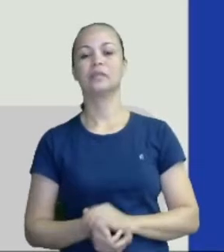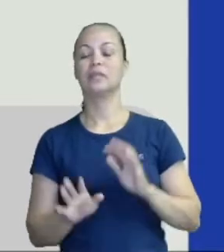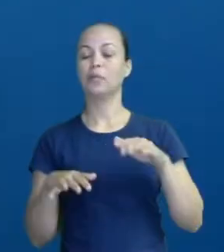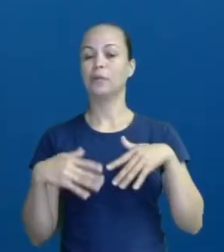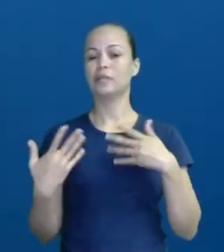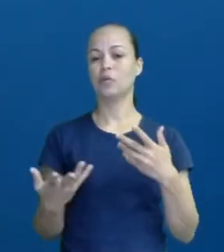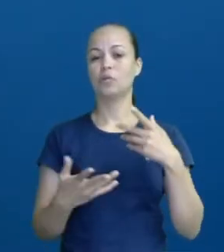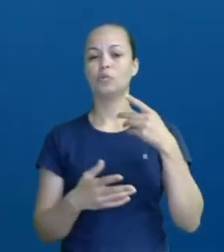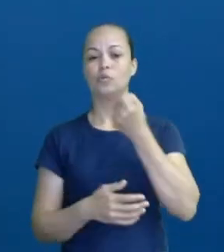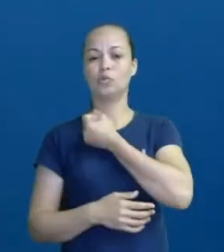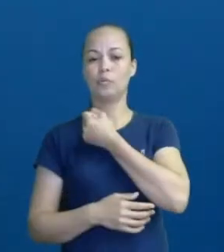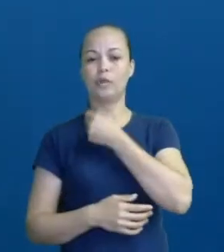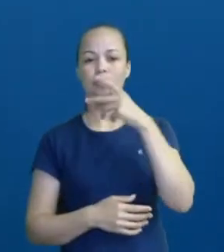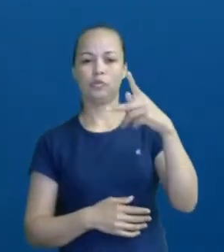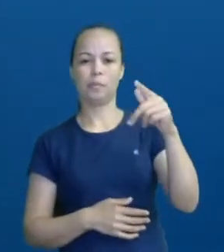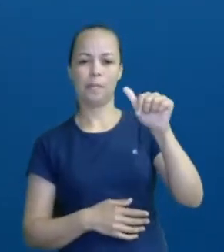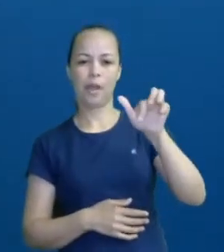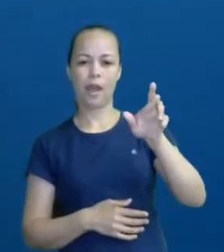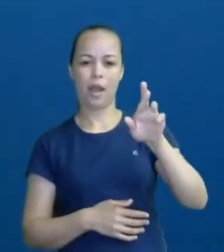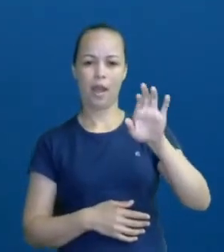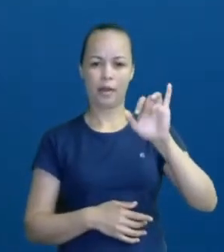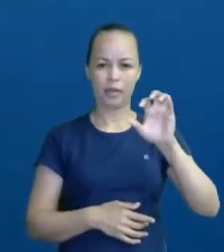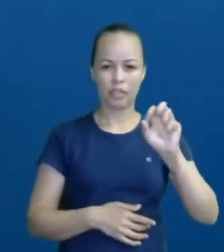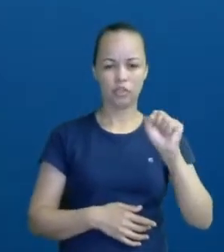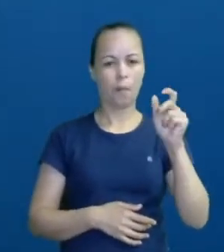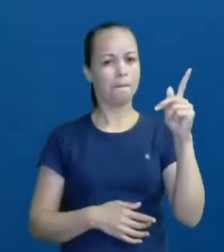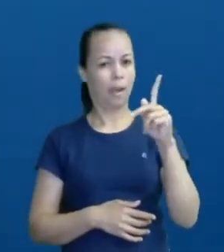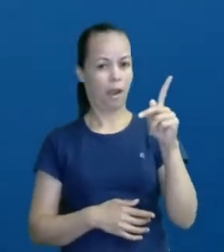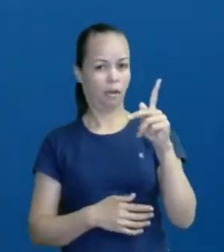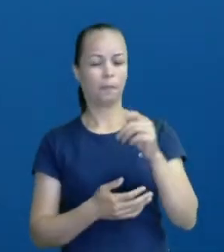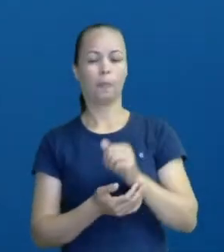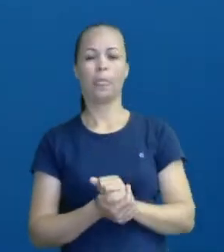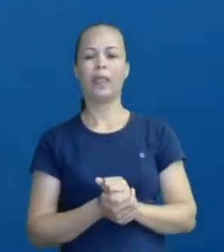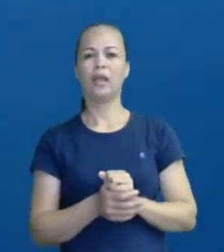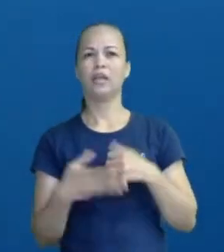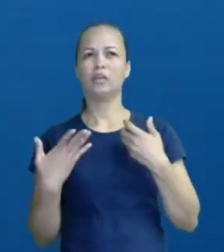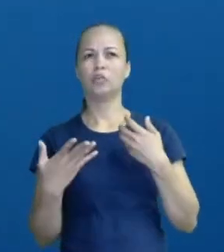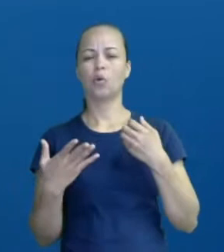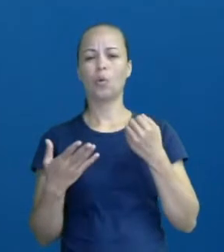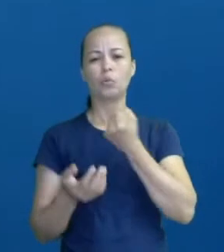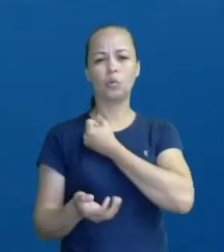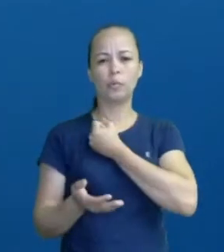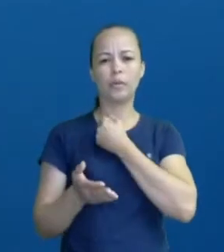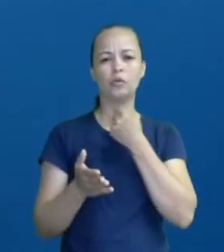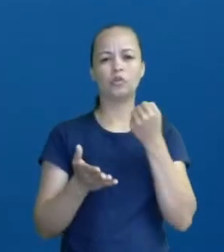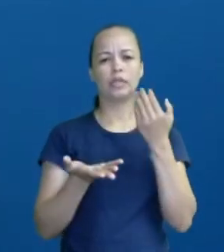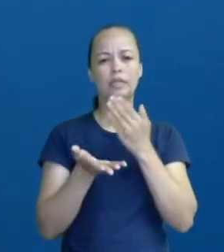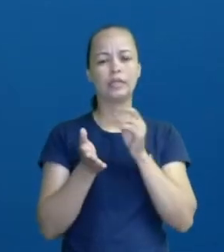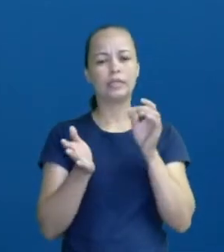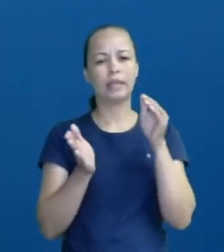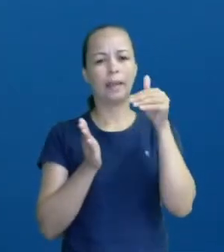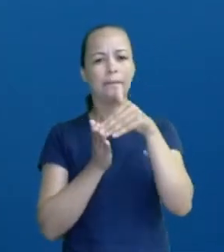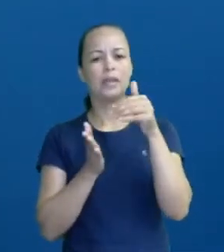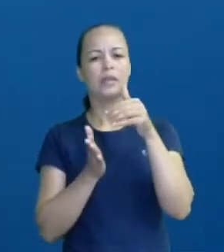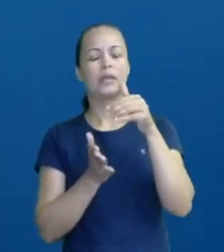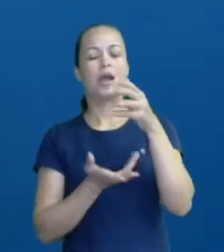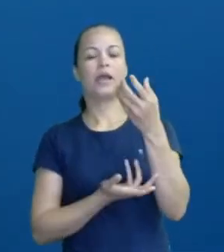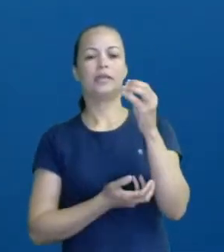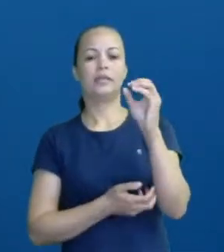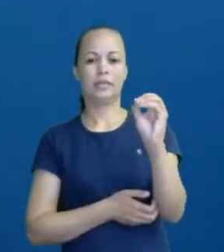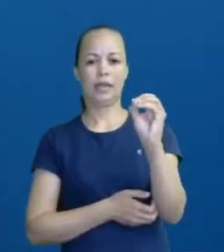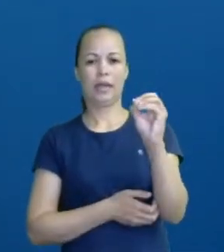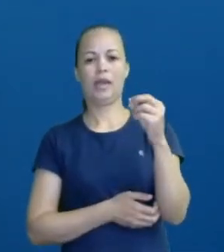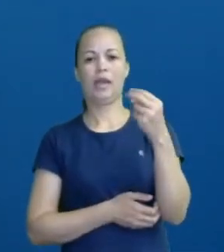pares? São os números que terminam aqui, ó, em 0, em 2, em